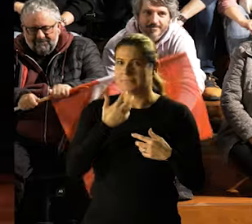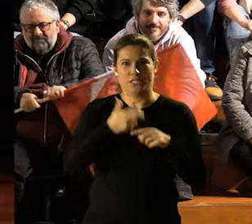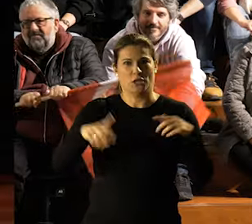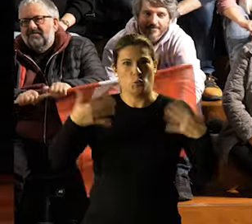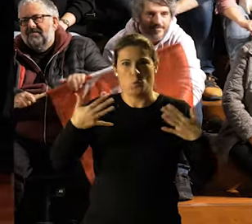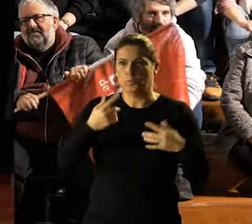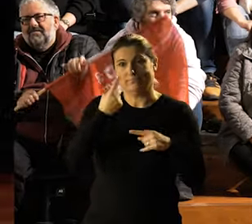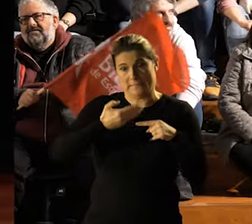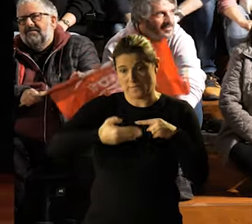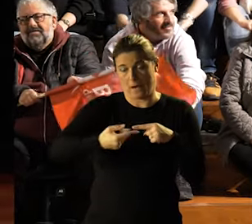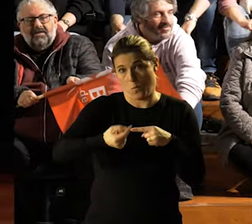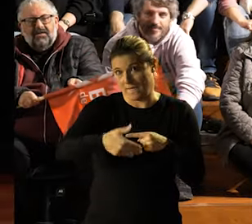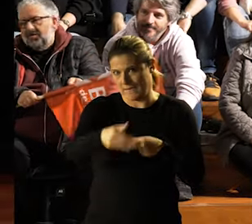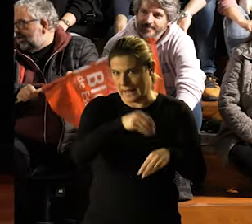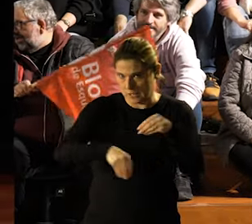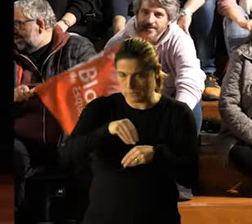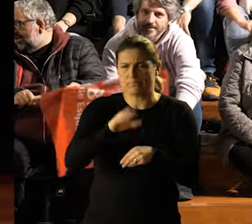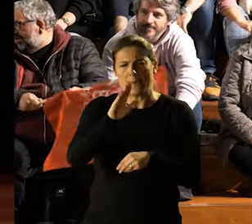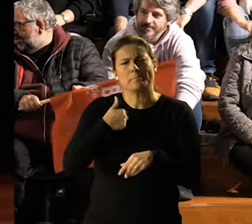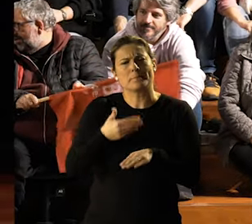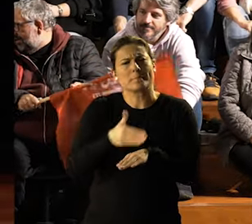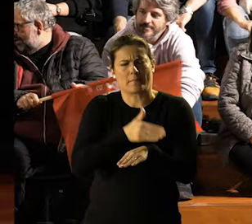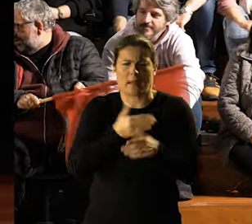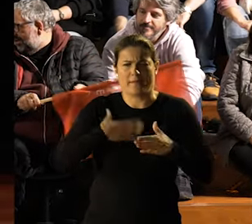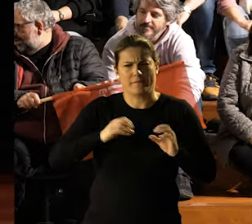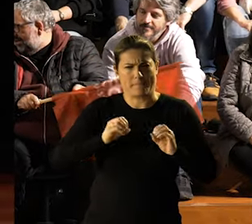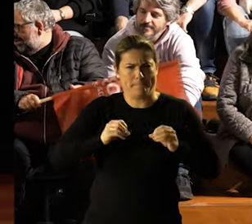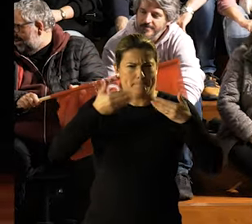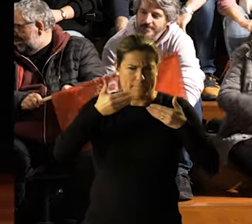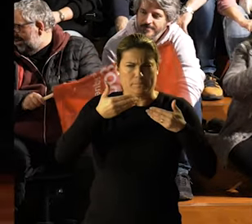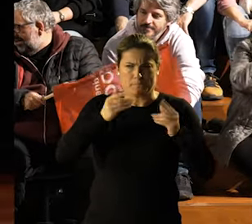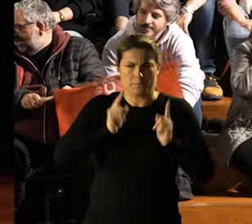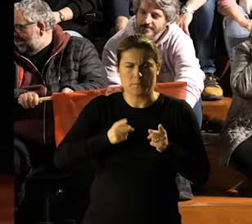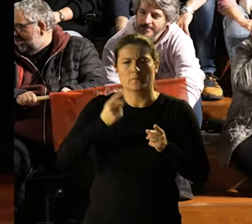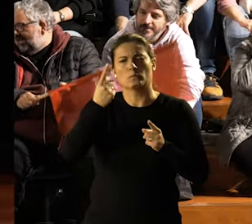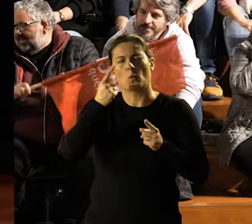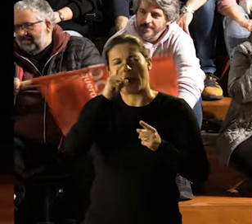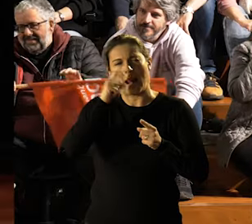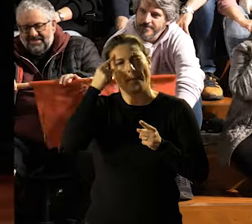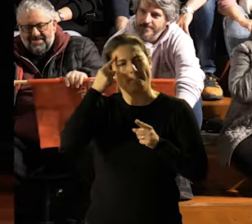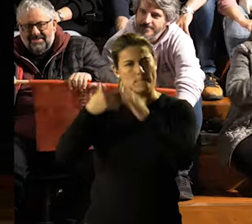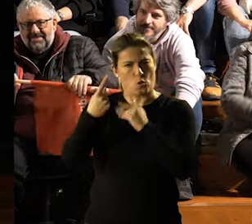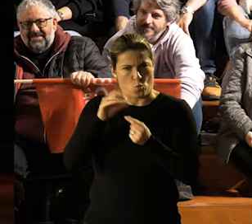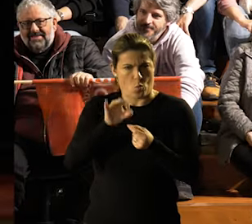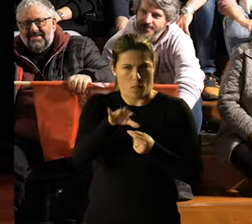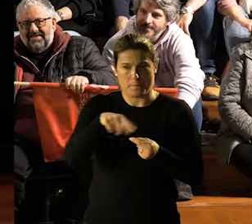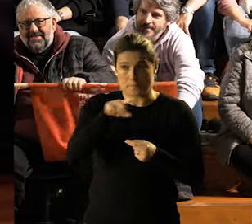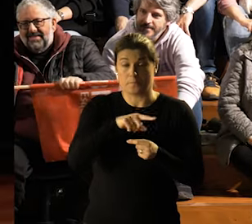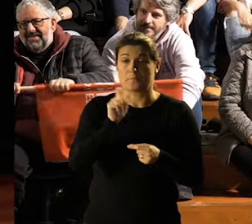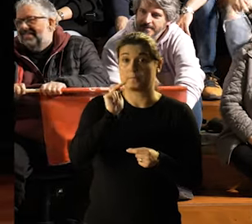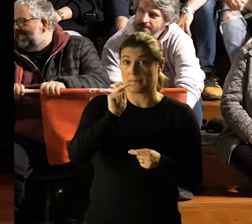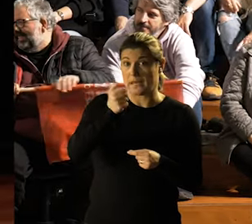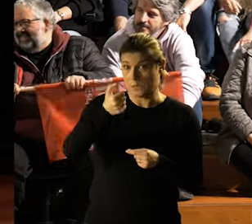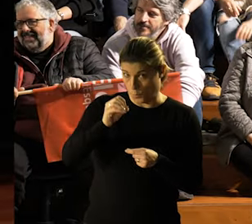das eleições Mas permitam-me começar com um pequeno exercício de memória há 50